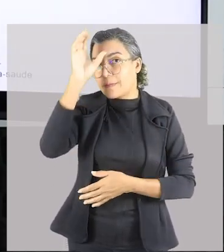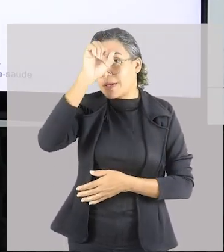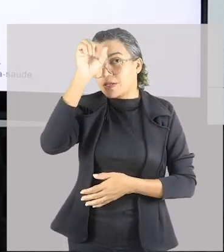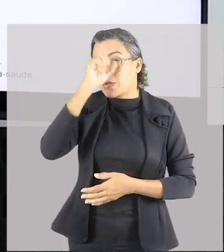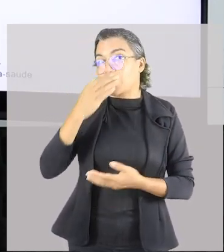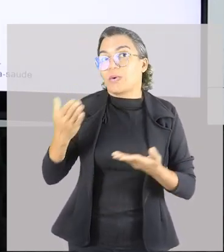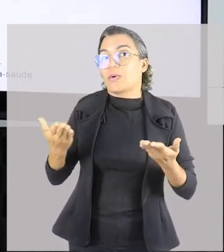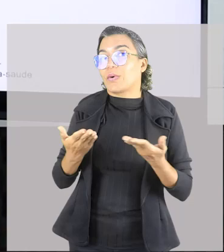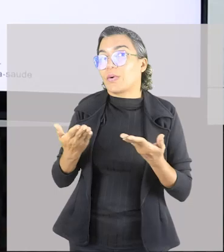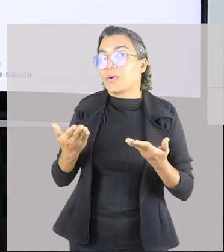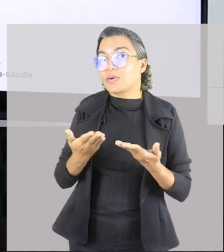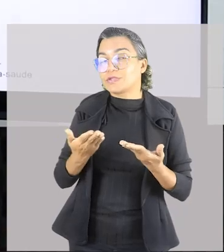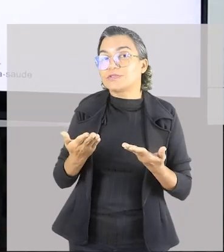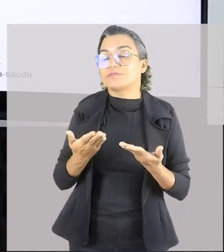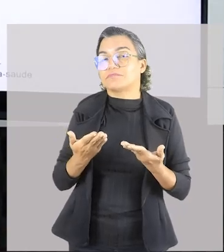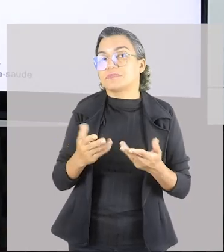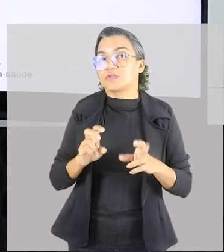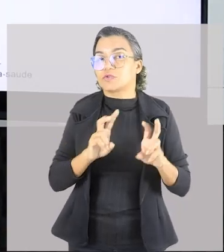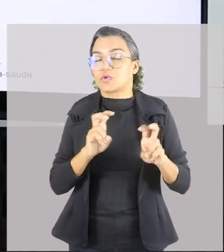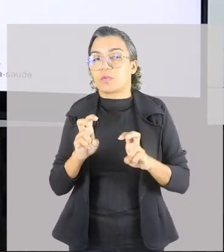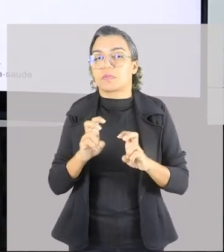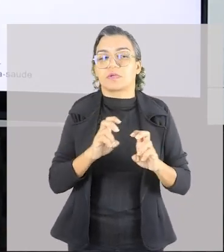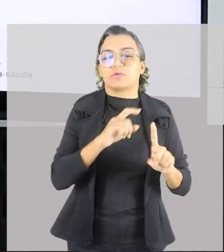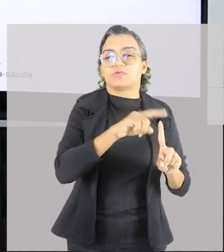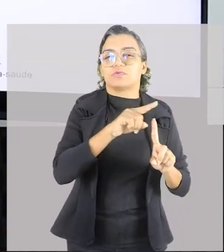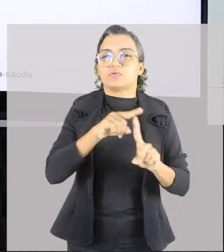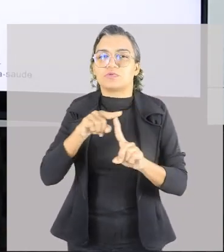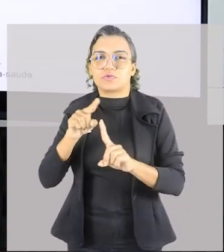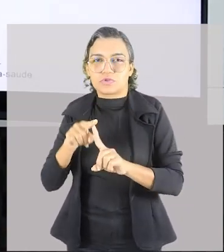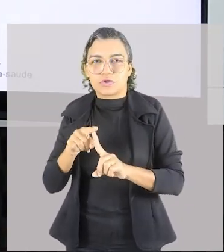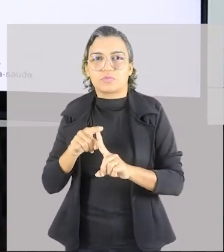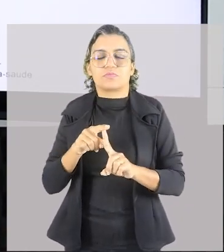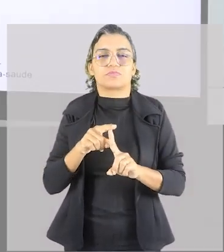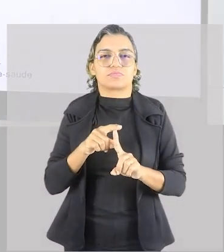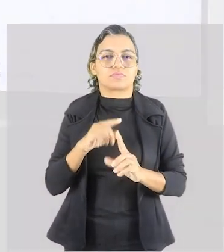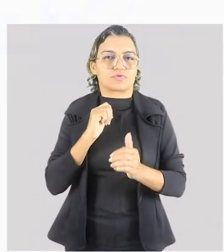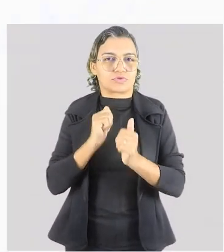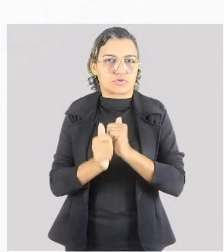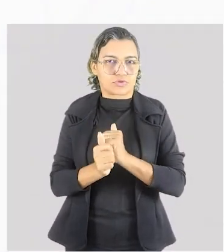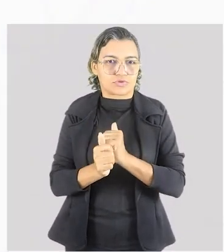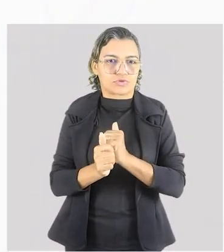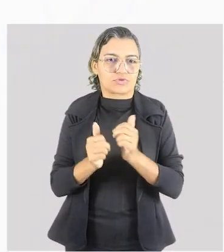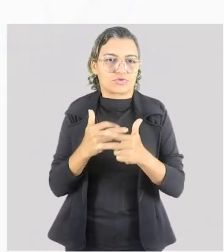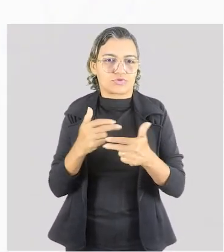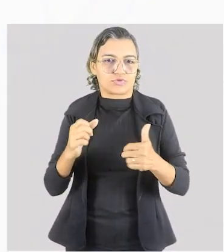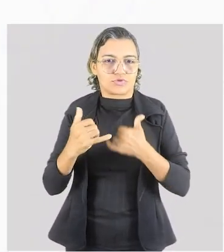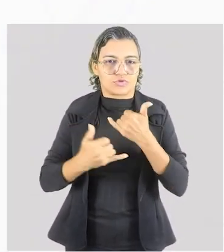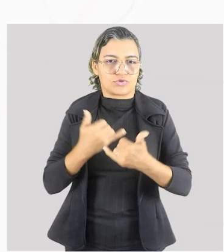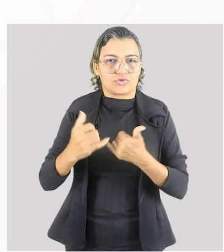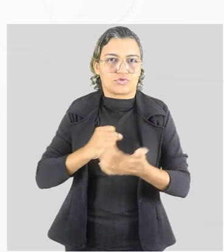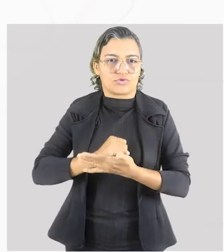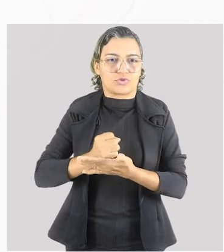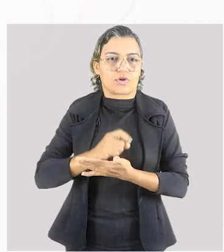dentro desse contexto que a gente aprendeu sobre as classificações dos jogos e os tipos de jogos, a resposta correta é o